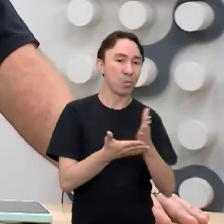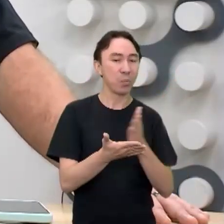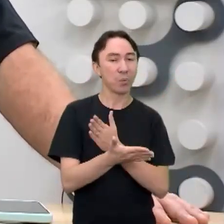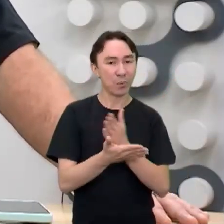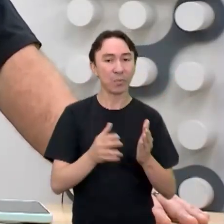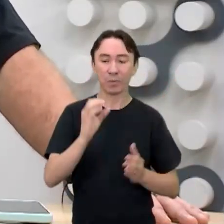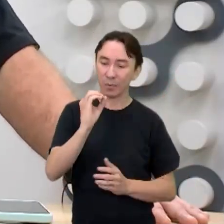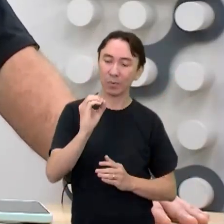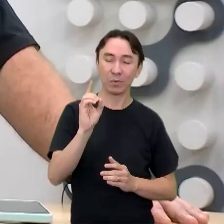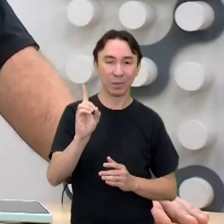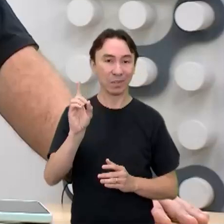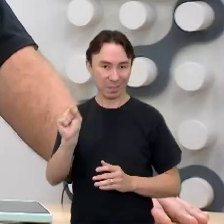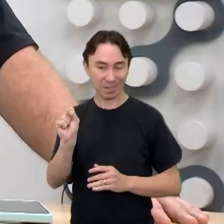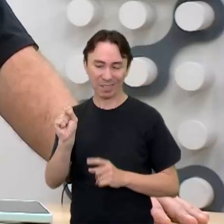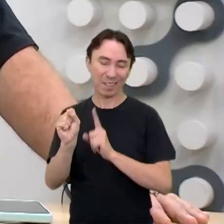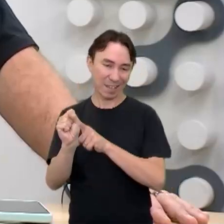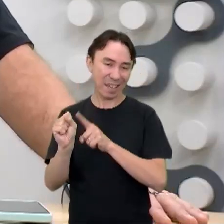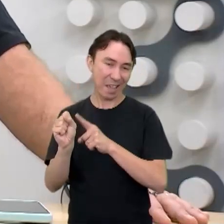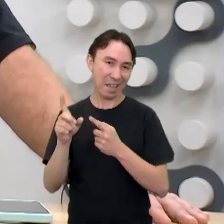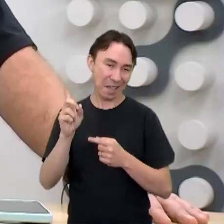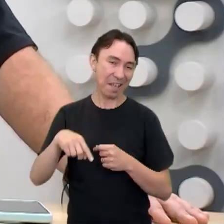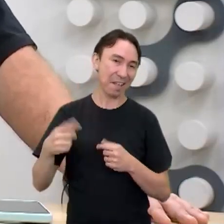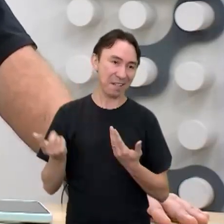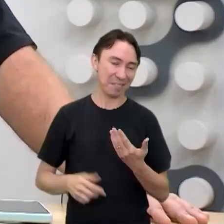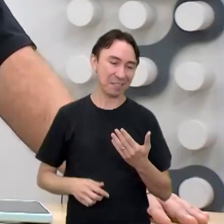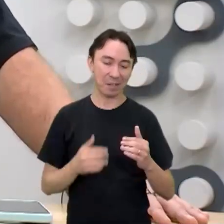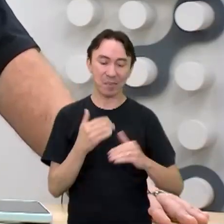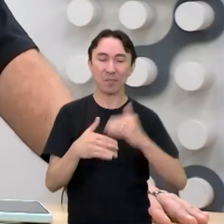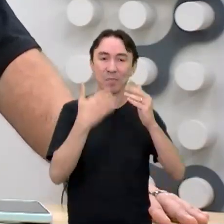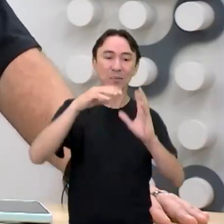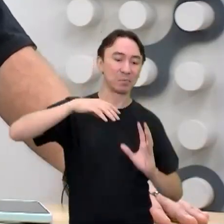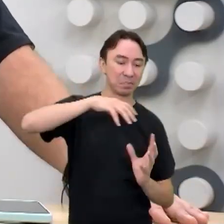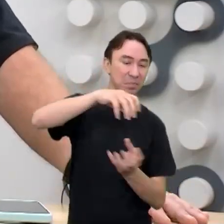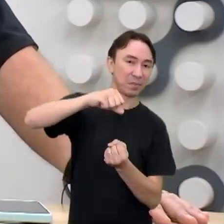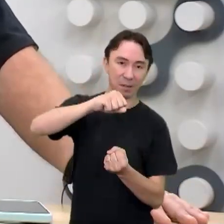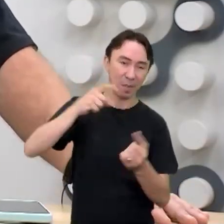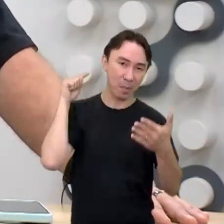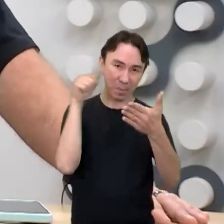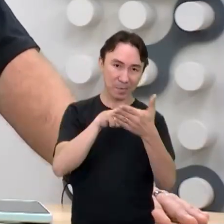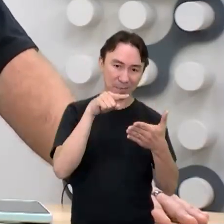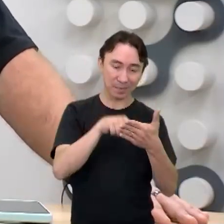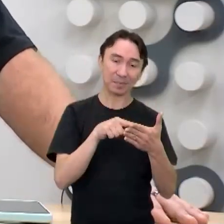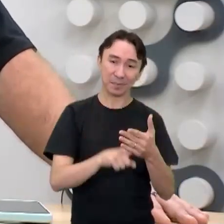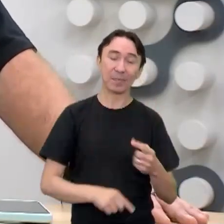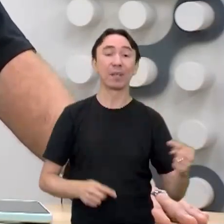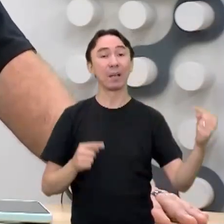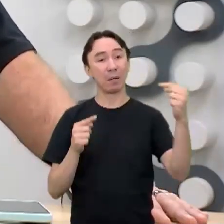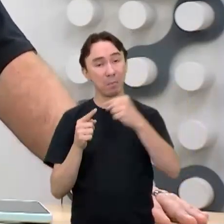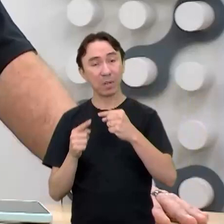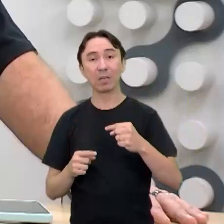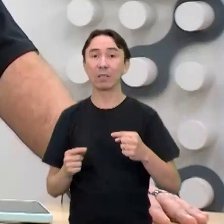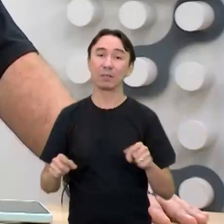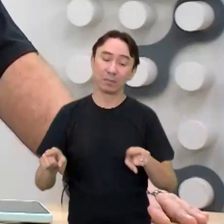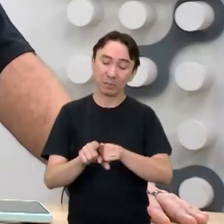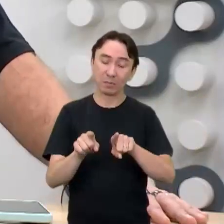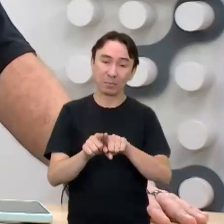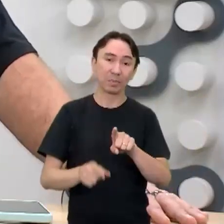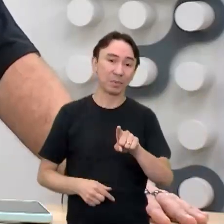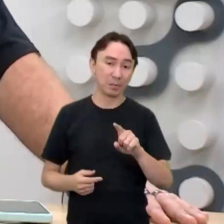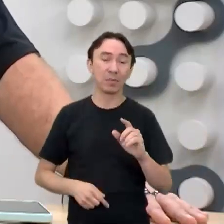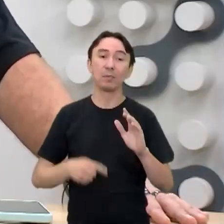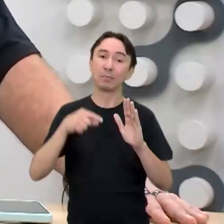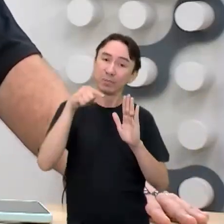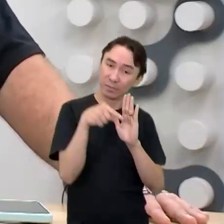os Objetivos do Desenvolvimento Sustentáveis, né, fazem parte também dos aprofundamentos do novo ensino médio.